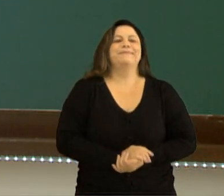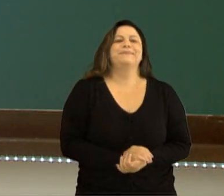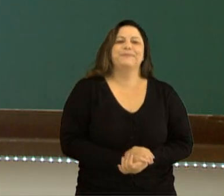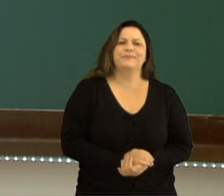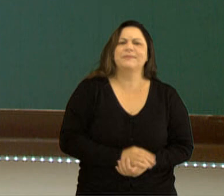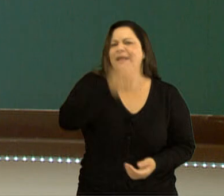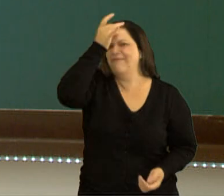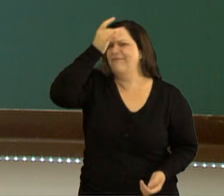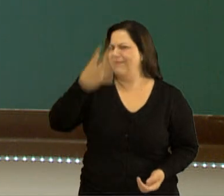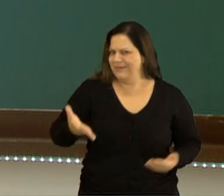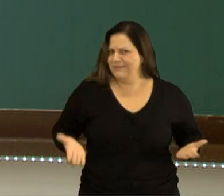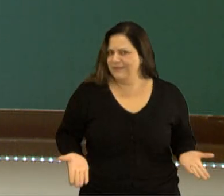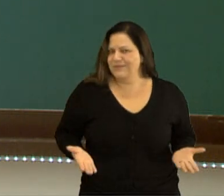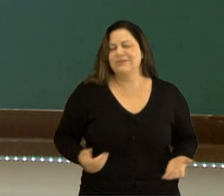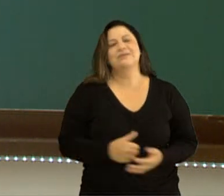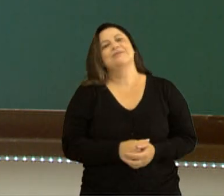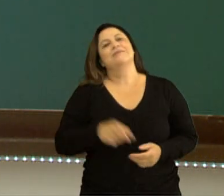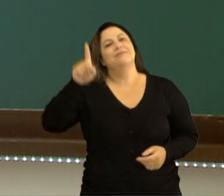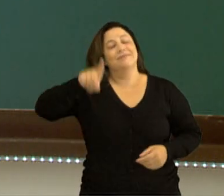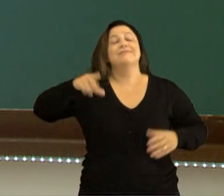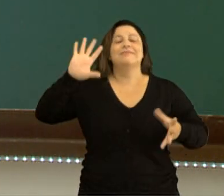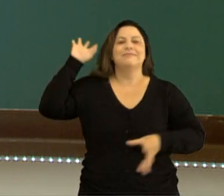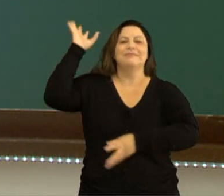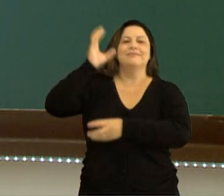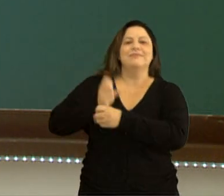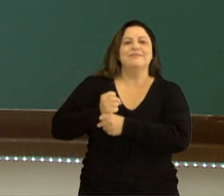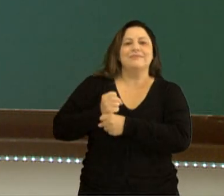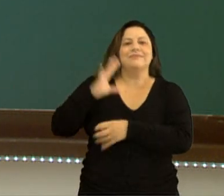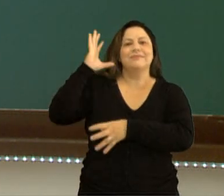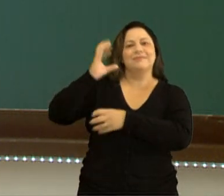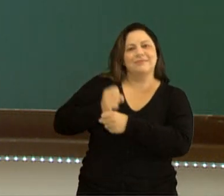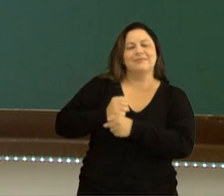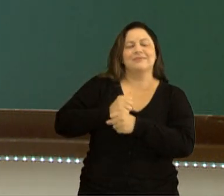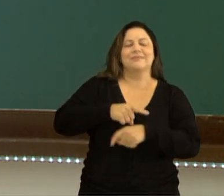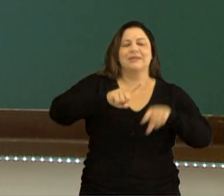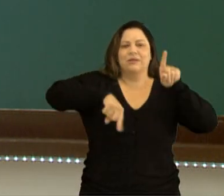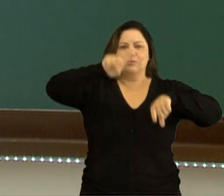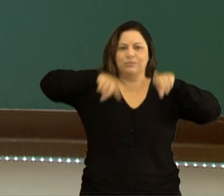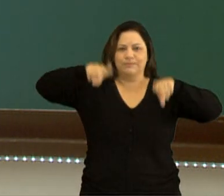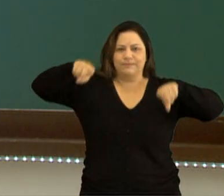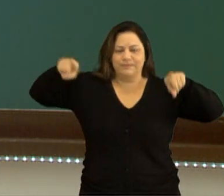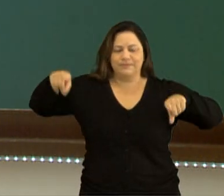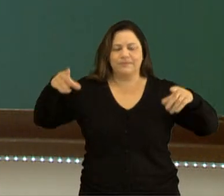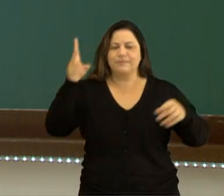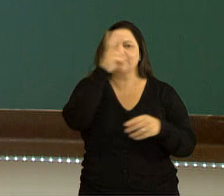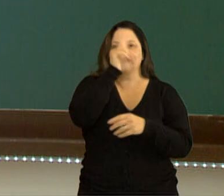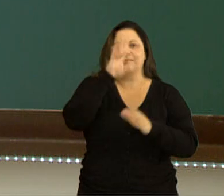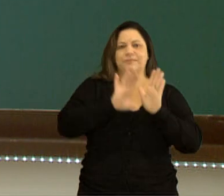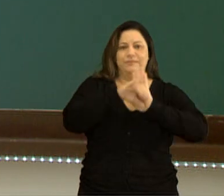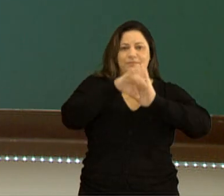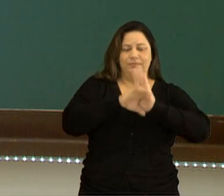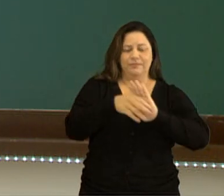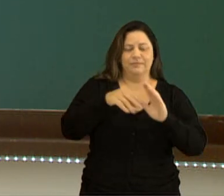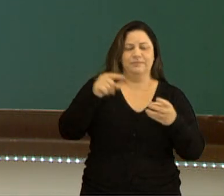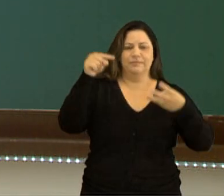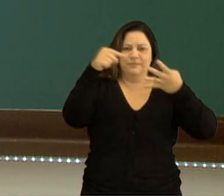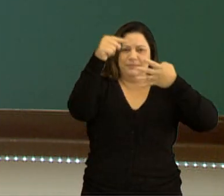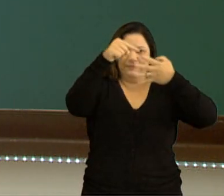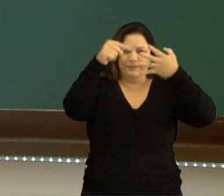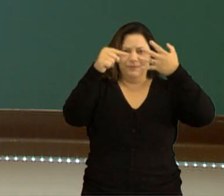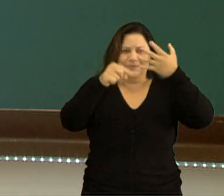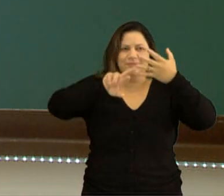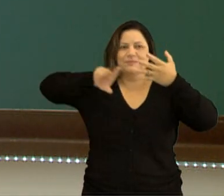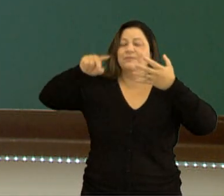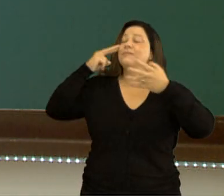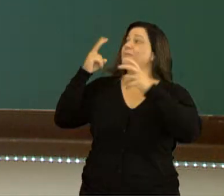1,2. Tranquilo, gente? Essa foi a nossa retomada de estatística. Nós relembramos o conceito de média, de